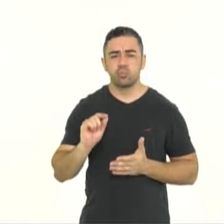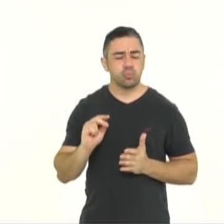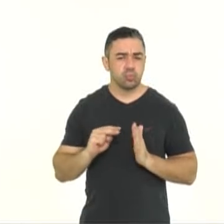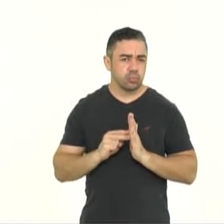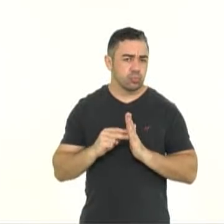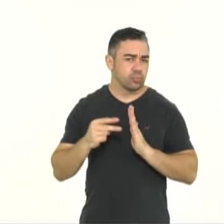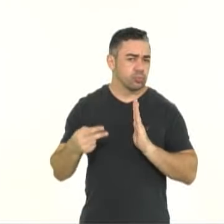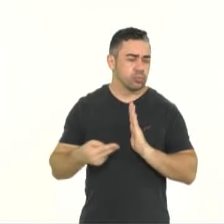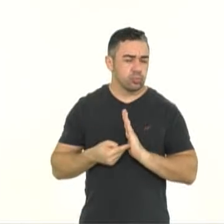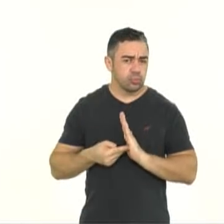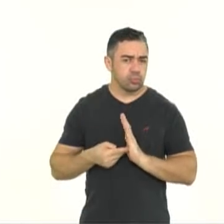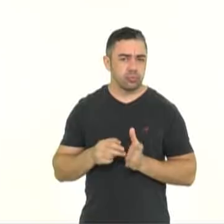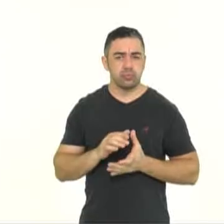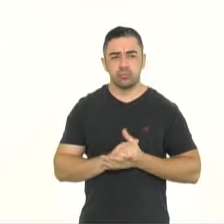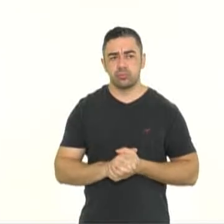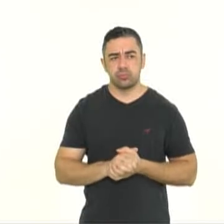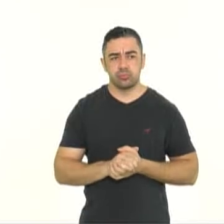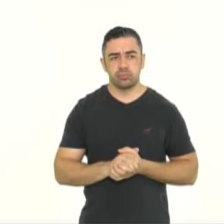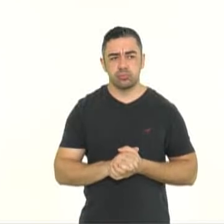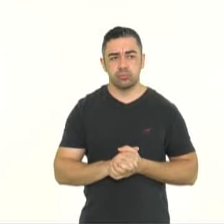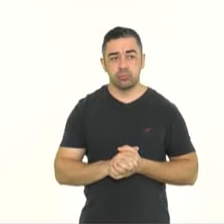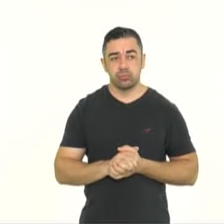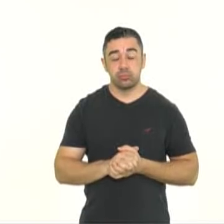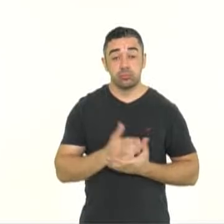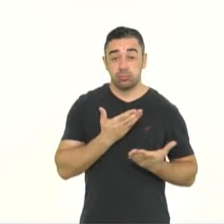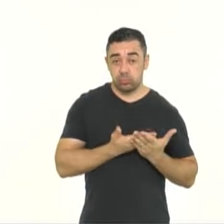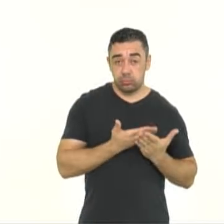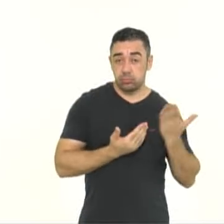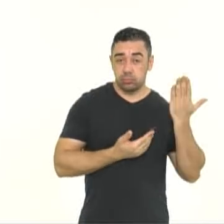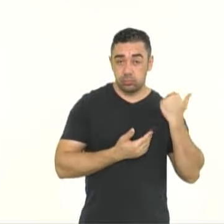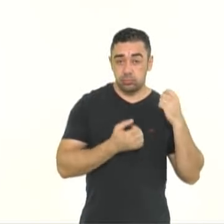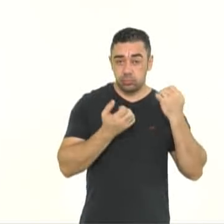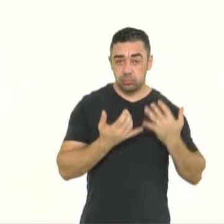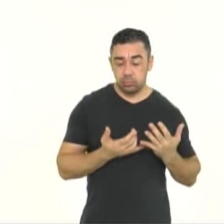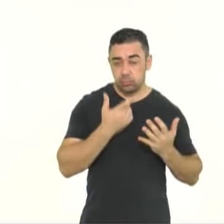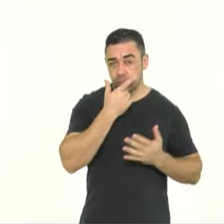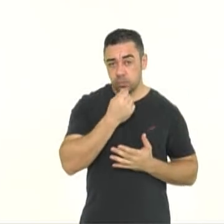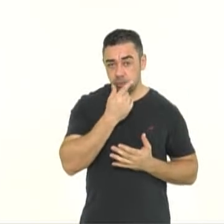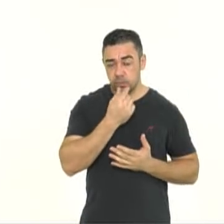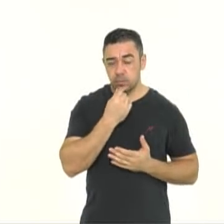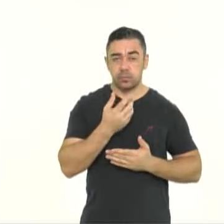representa isso, professor? Então, na aula passada vocês viram que era o batismo de